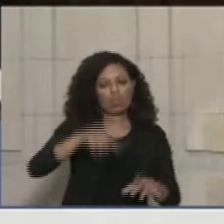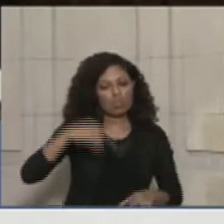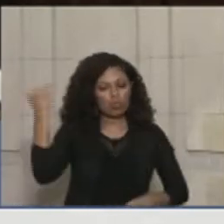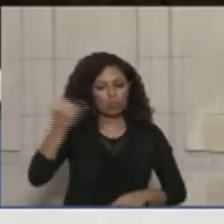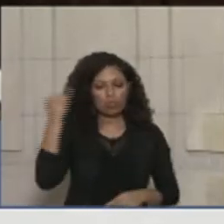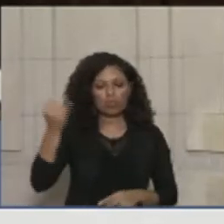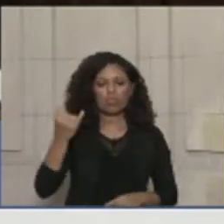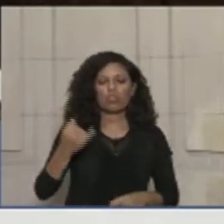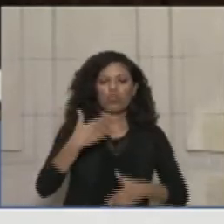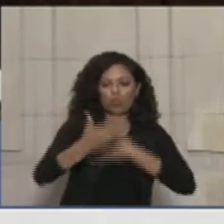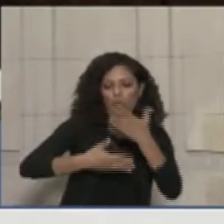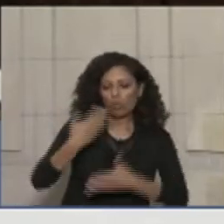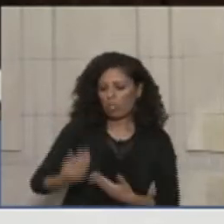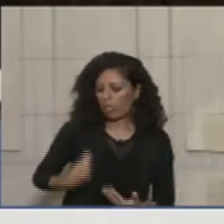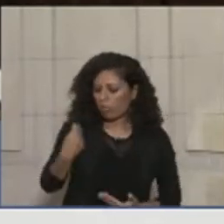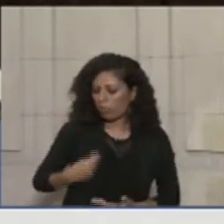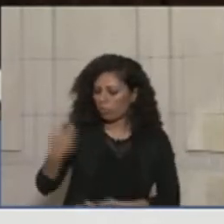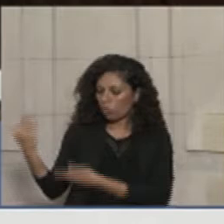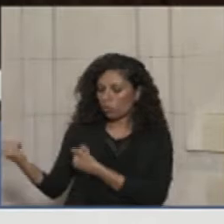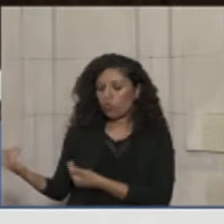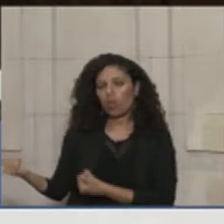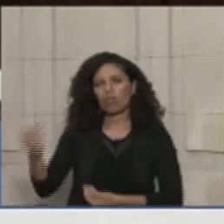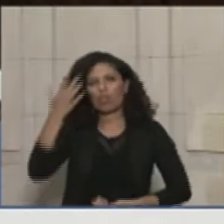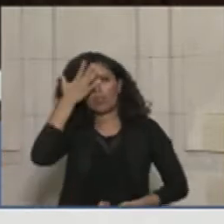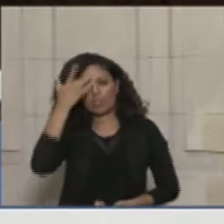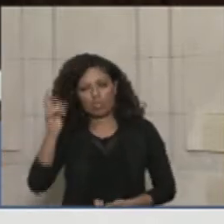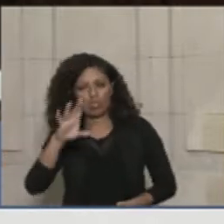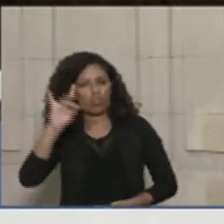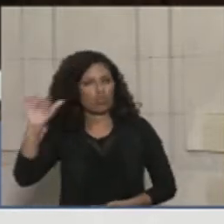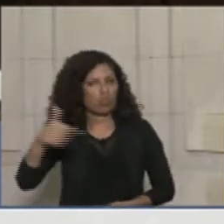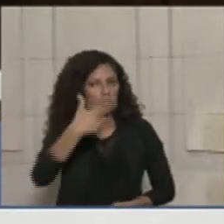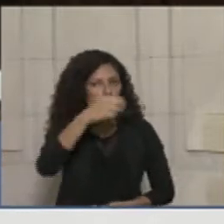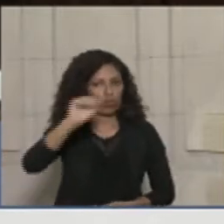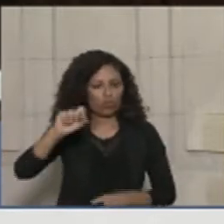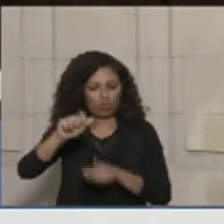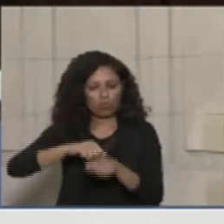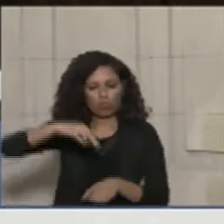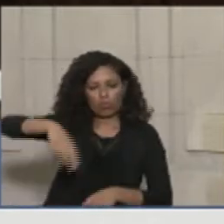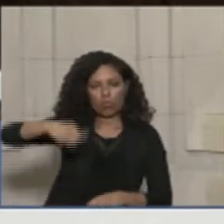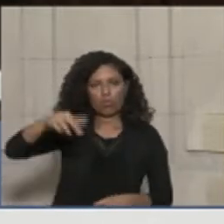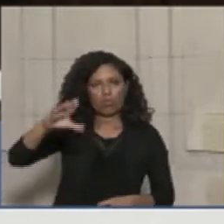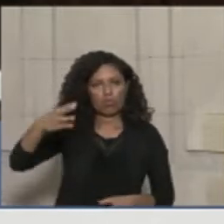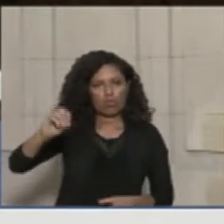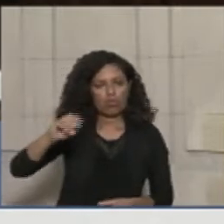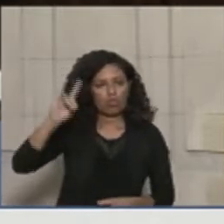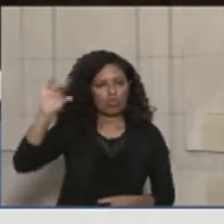preservar a vida da juventude. Amanhã, no dia 28 de março,